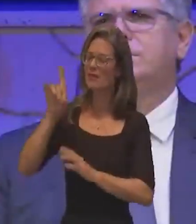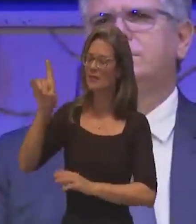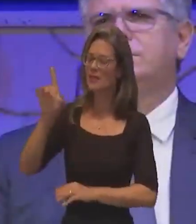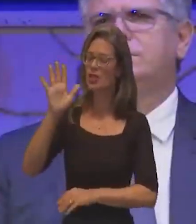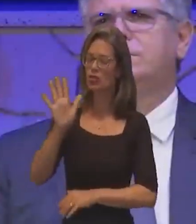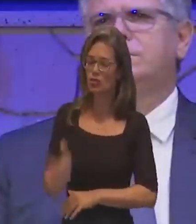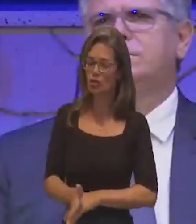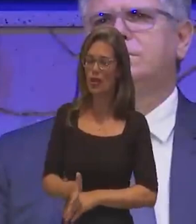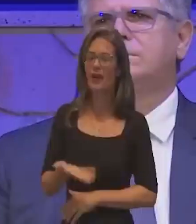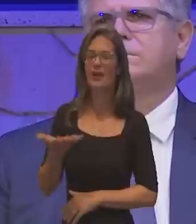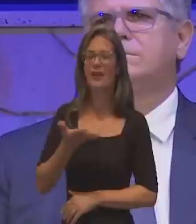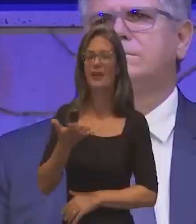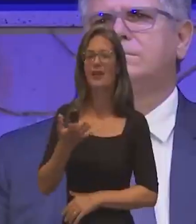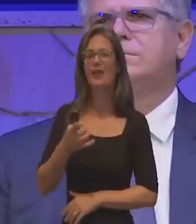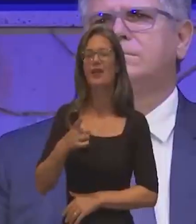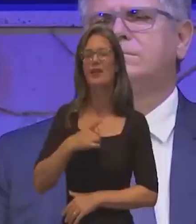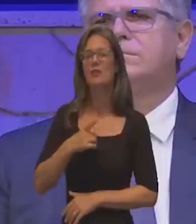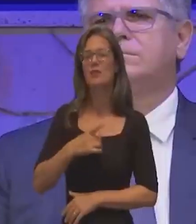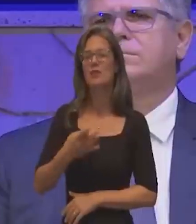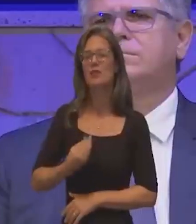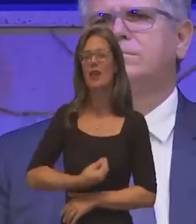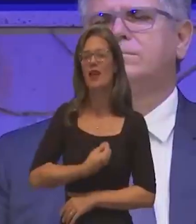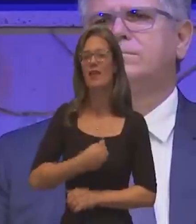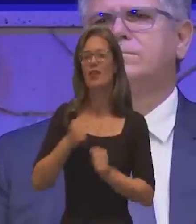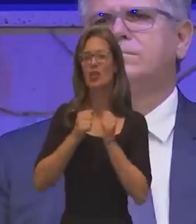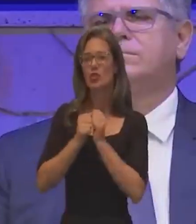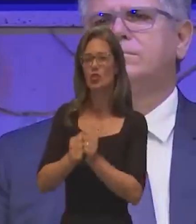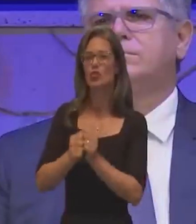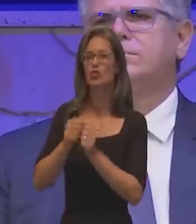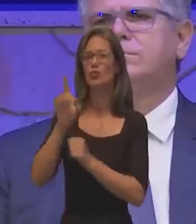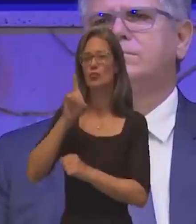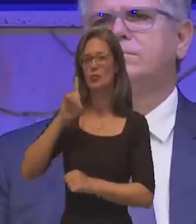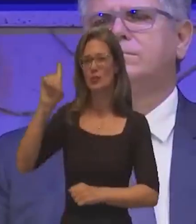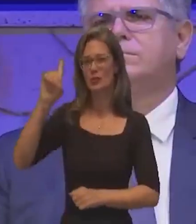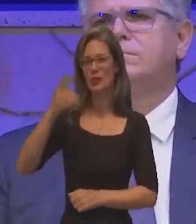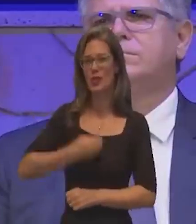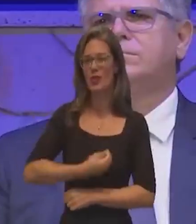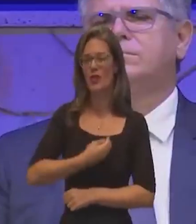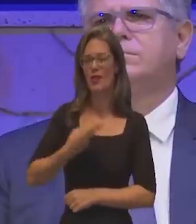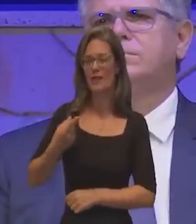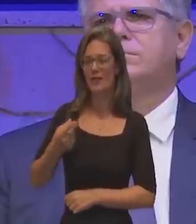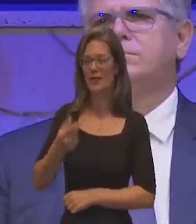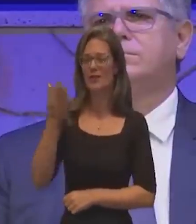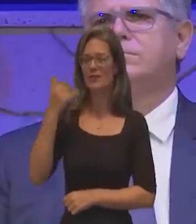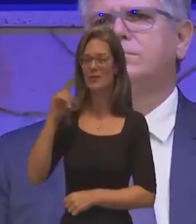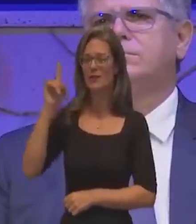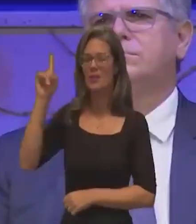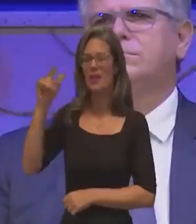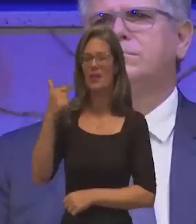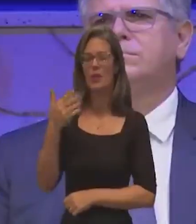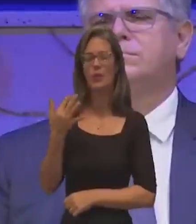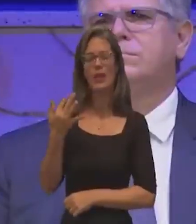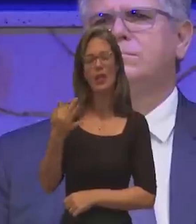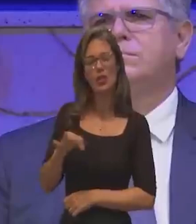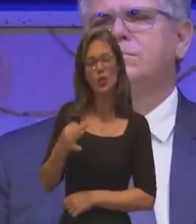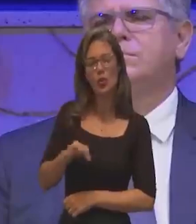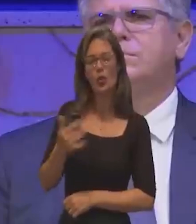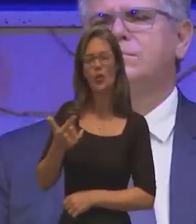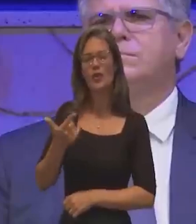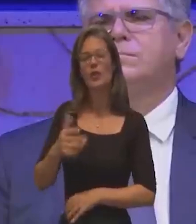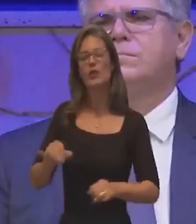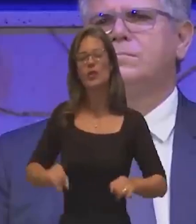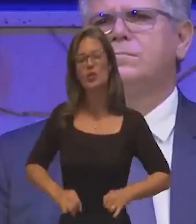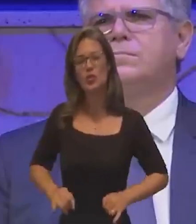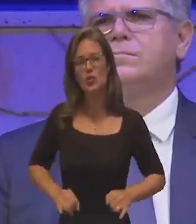está é um lugar onde não há dor, um lugar onde não há enfermidades, um lugar onde não há